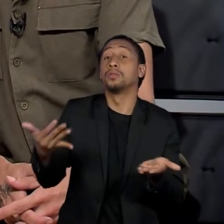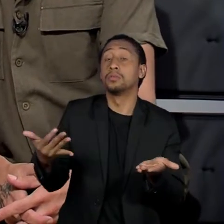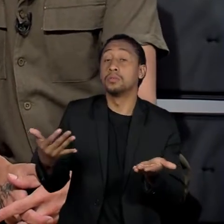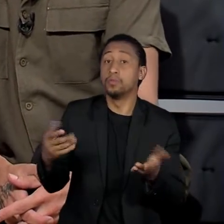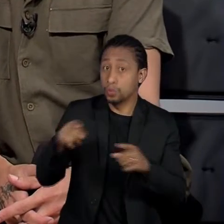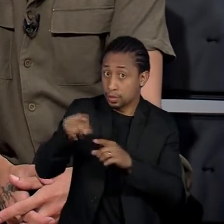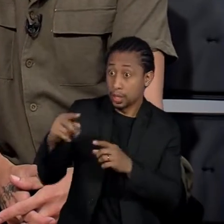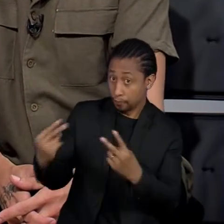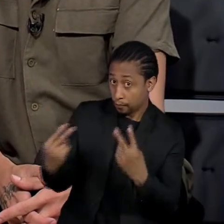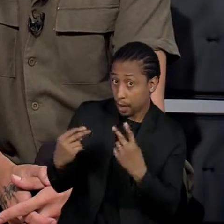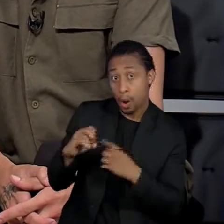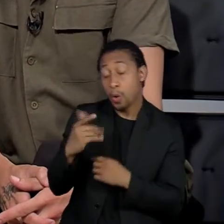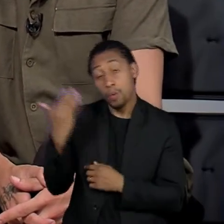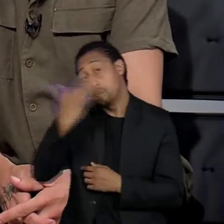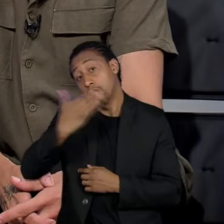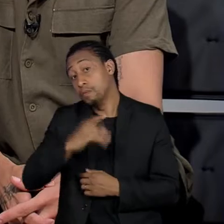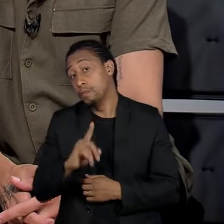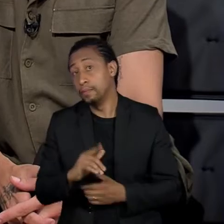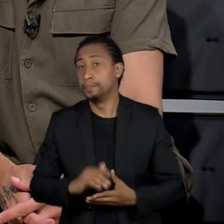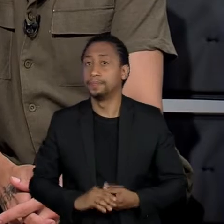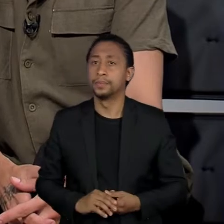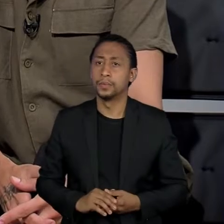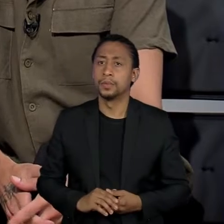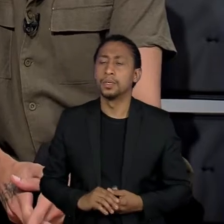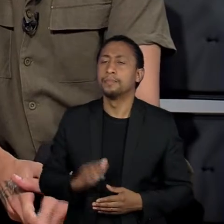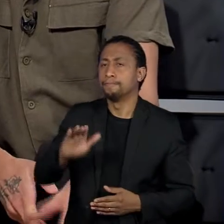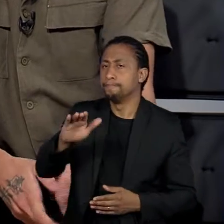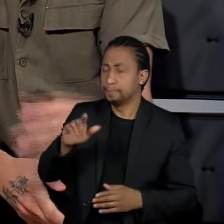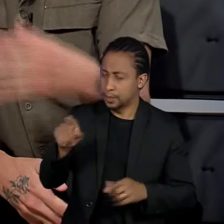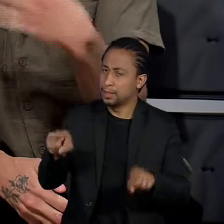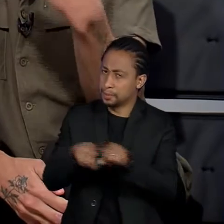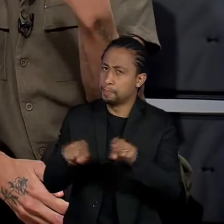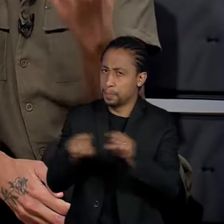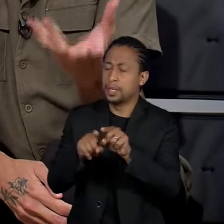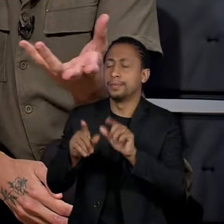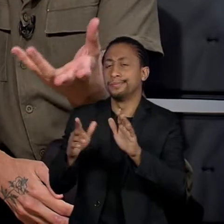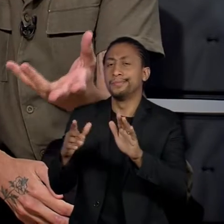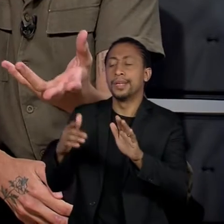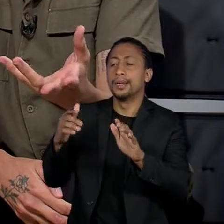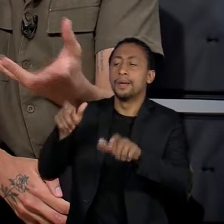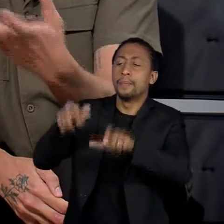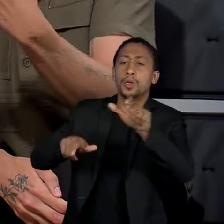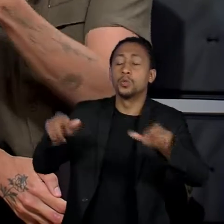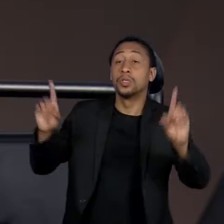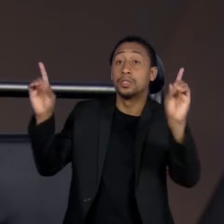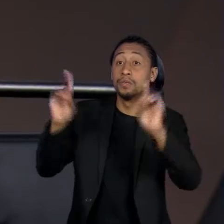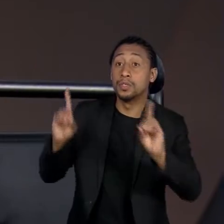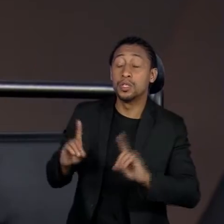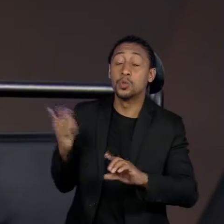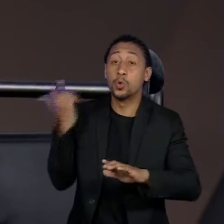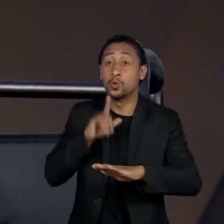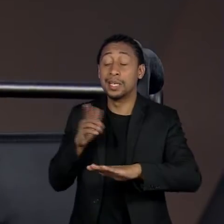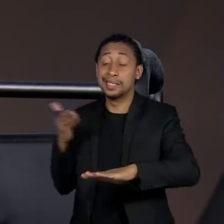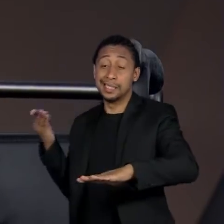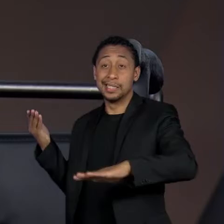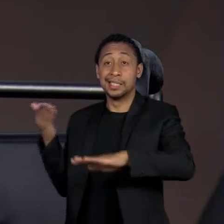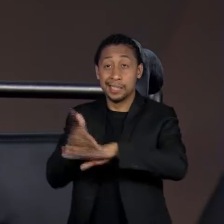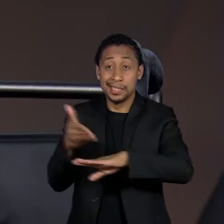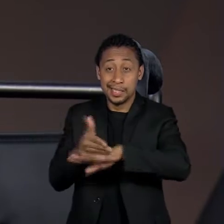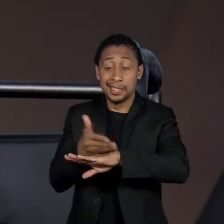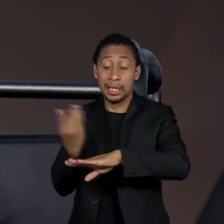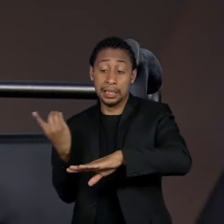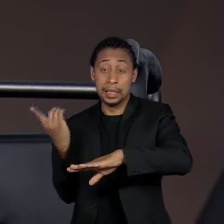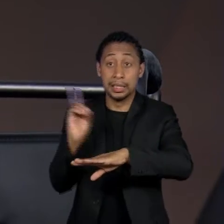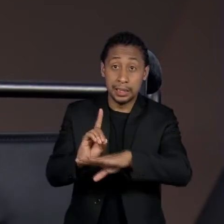E questionar também quem são essas pessoas com deficiência que conseguem chegar nesses espaços, que são poucas. Sinceramente,